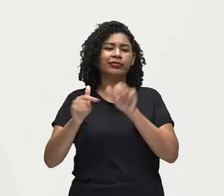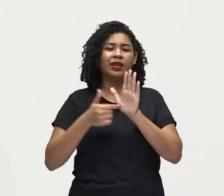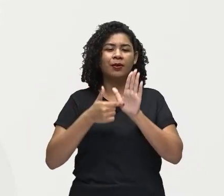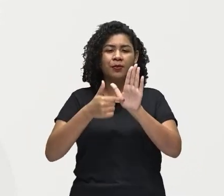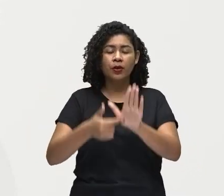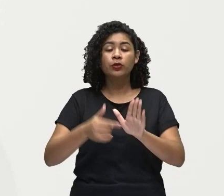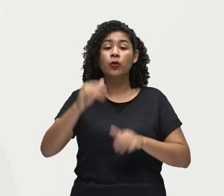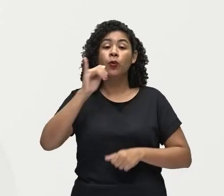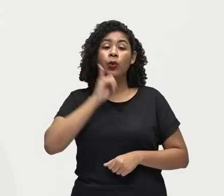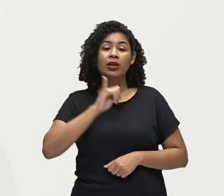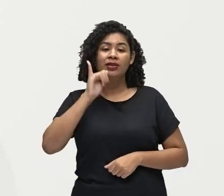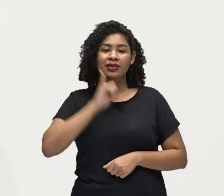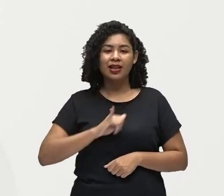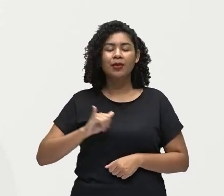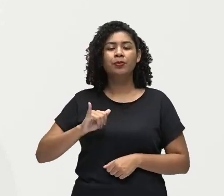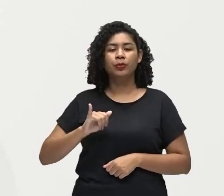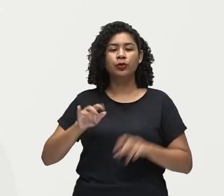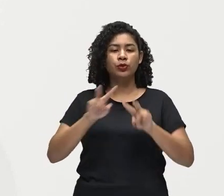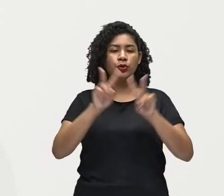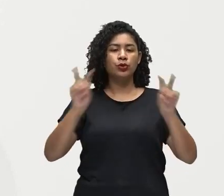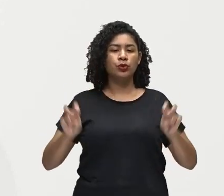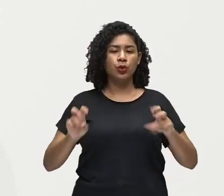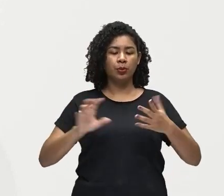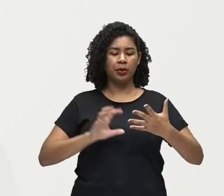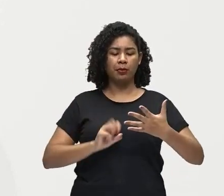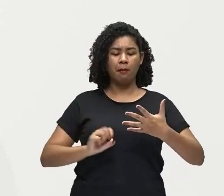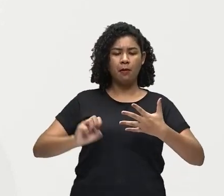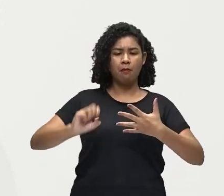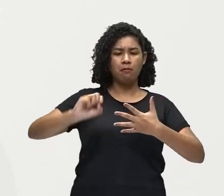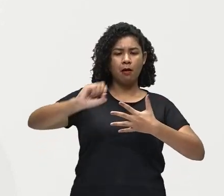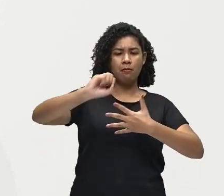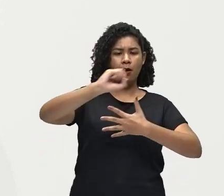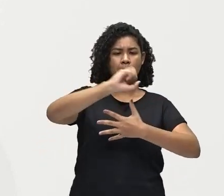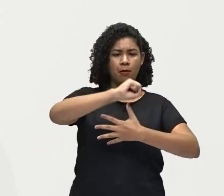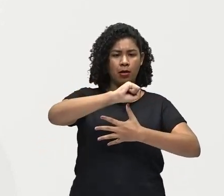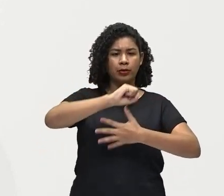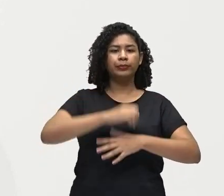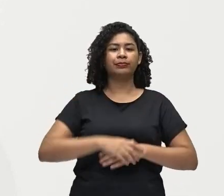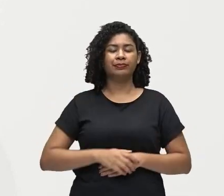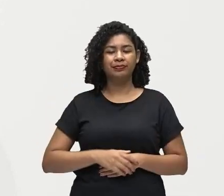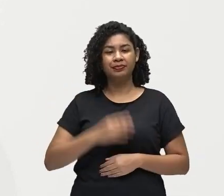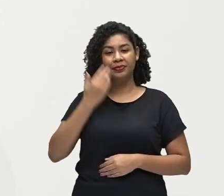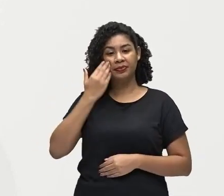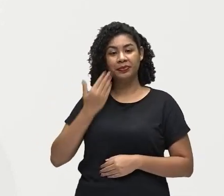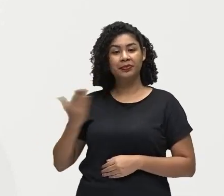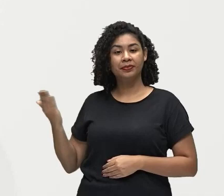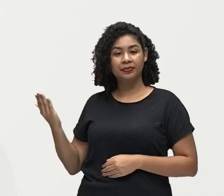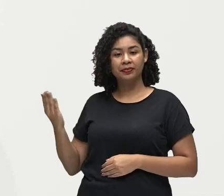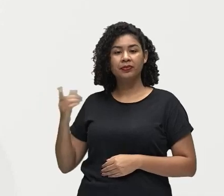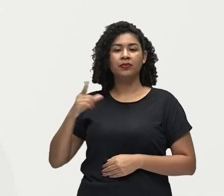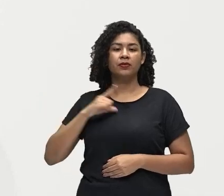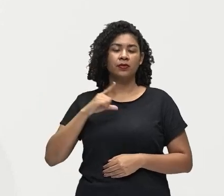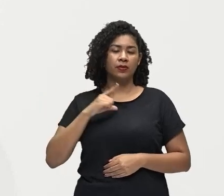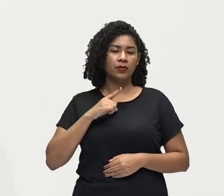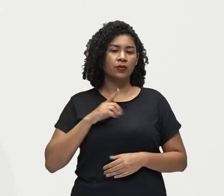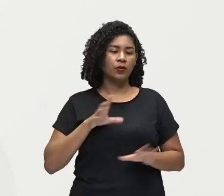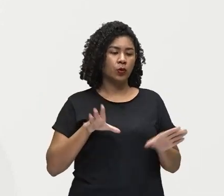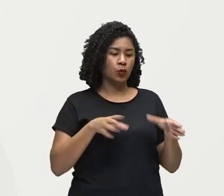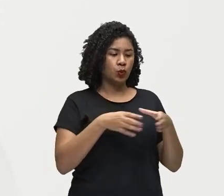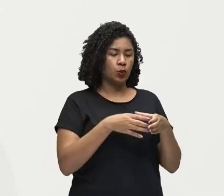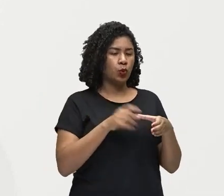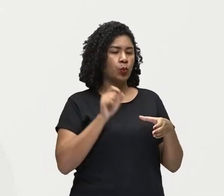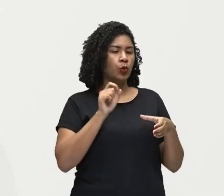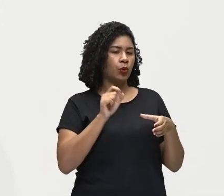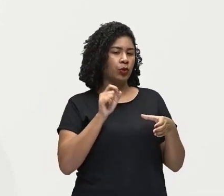um exemplo, né, da cadeia alimentar. Então é basicamente o que nós falamos anteriormente, né? Você tem lá os seres, né, que são